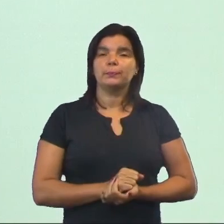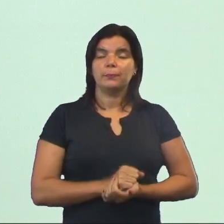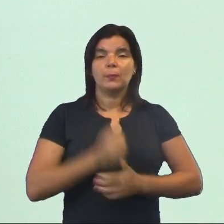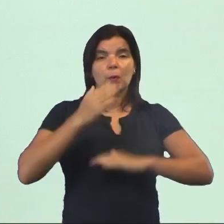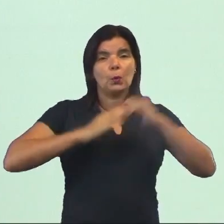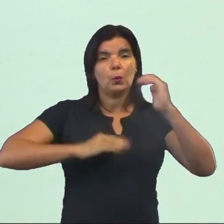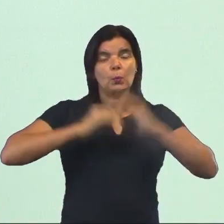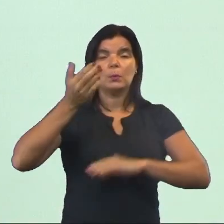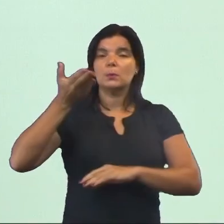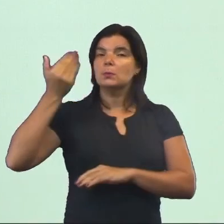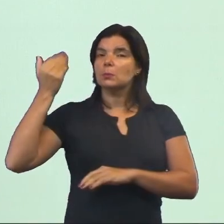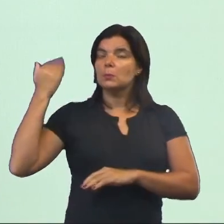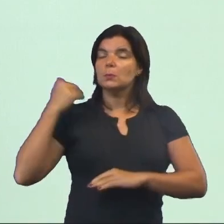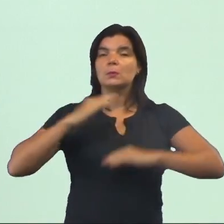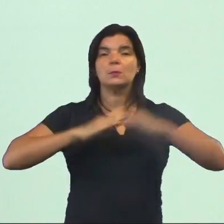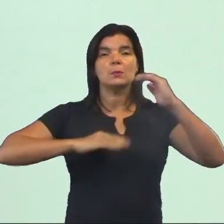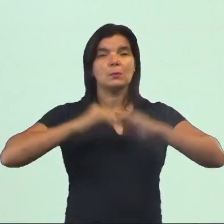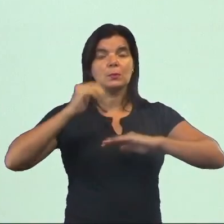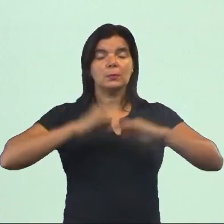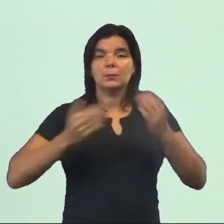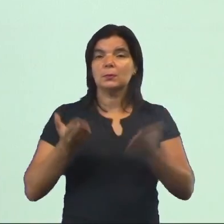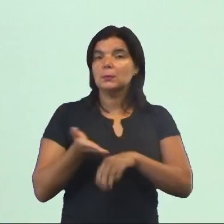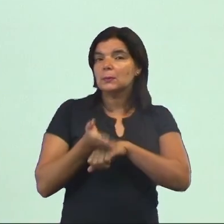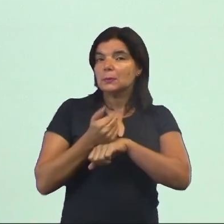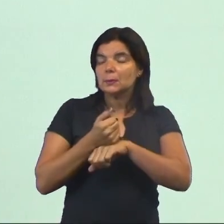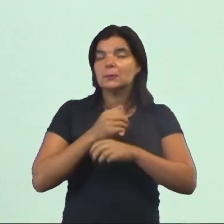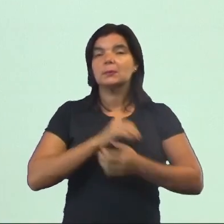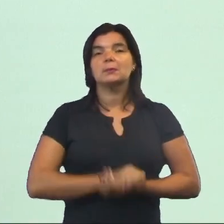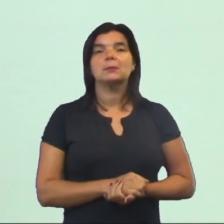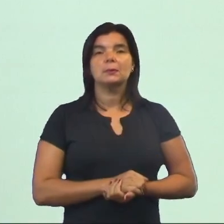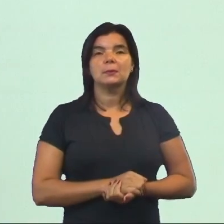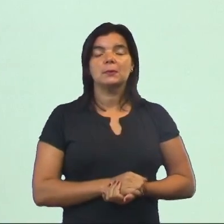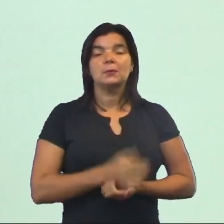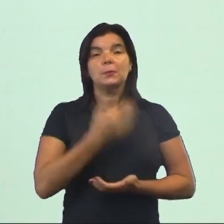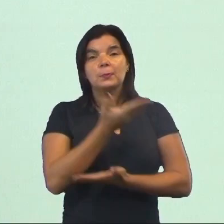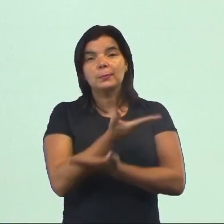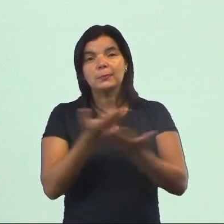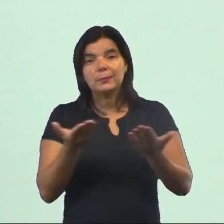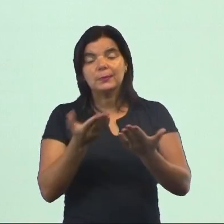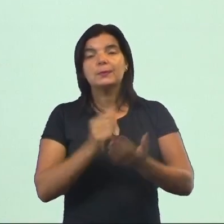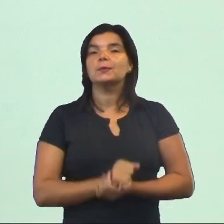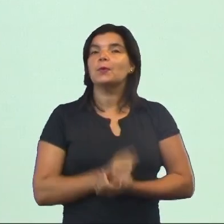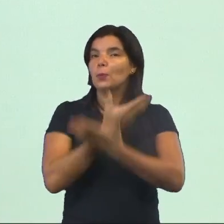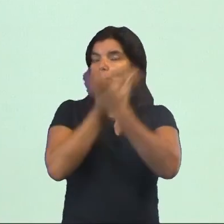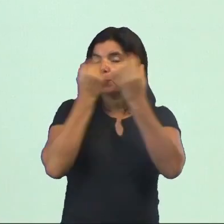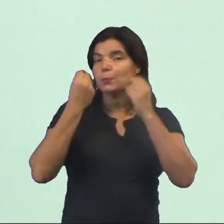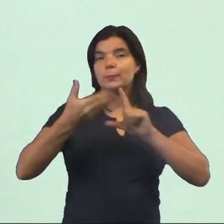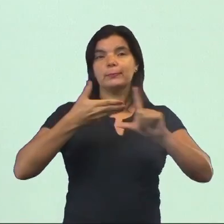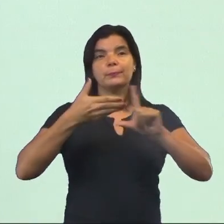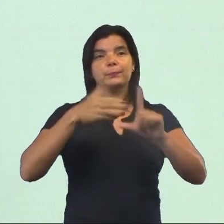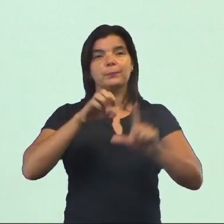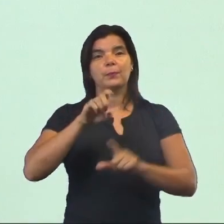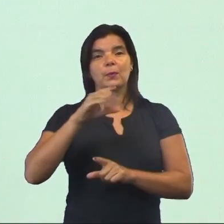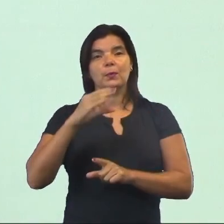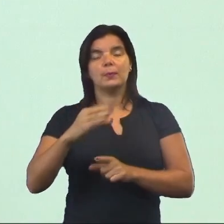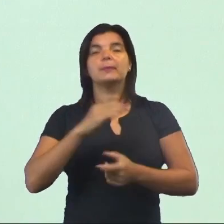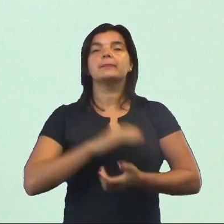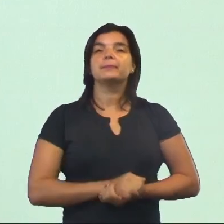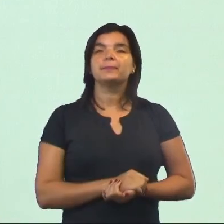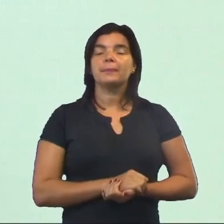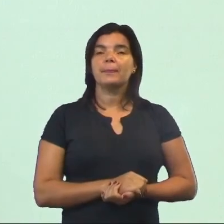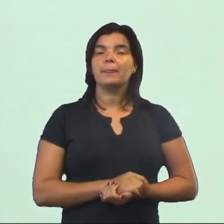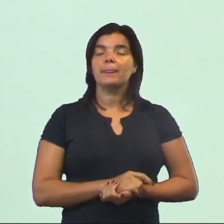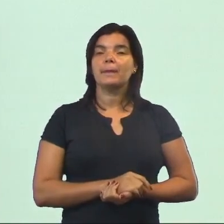sobre profissões antigas e profissões recentes. E eu peço para vocês que não esqueçam de acessar a plataforma